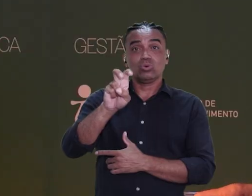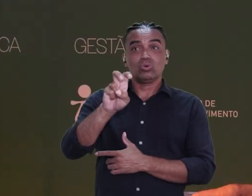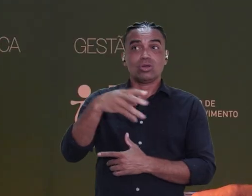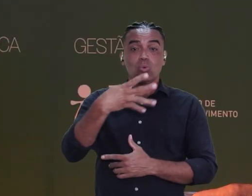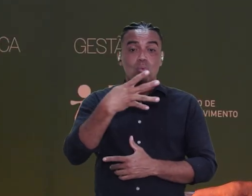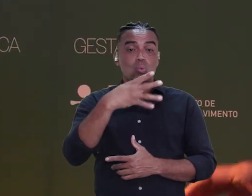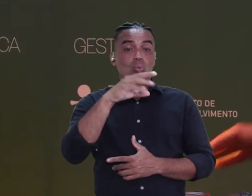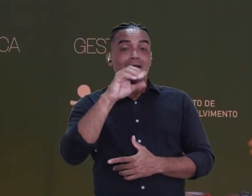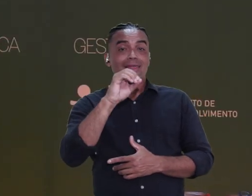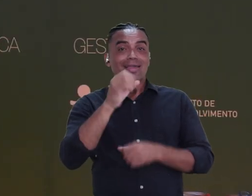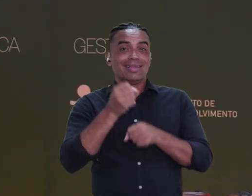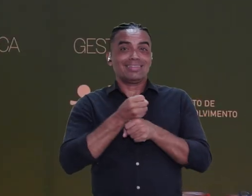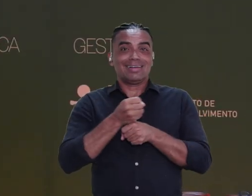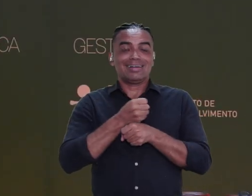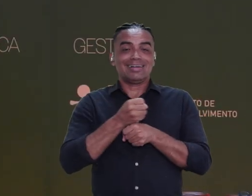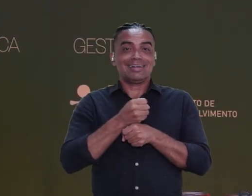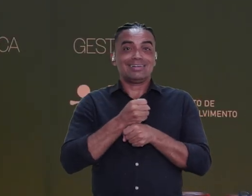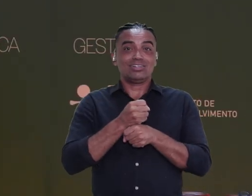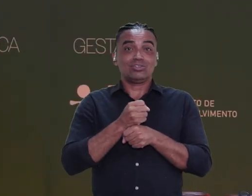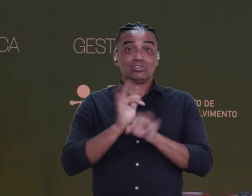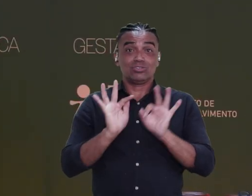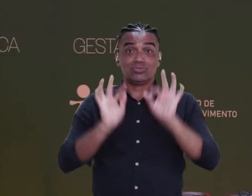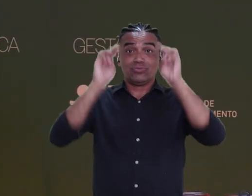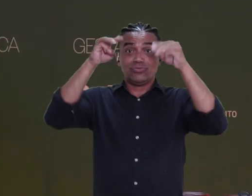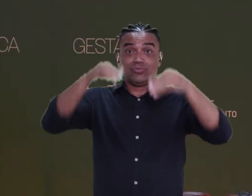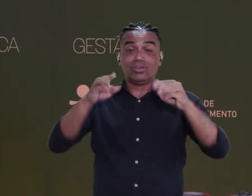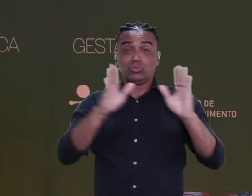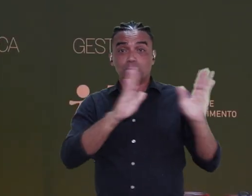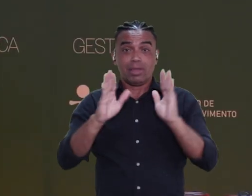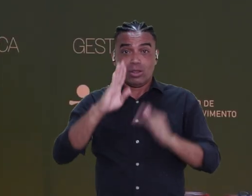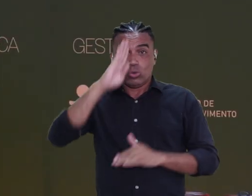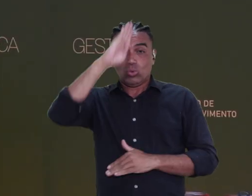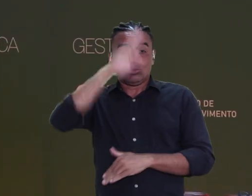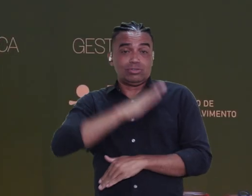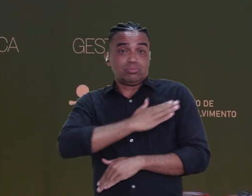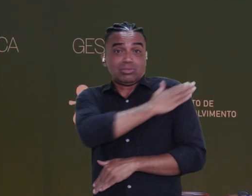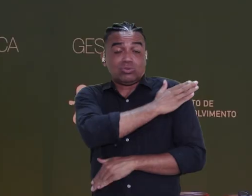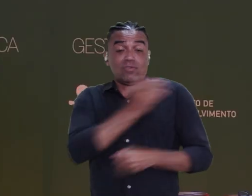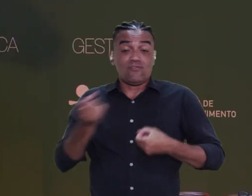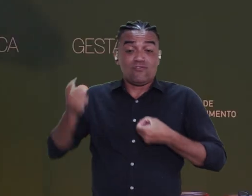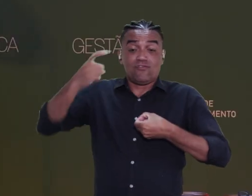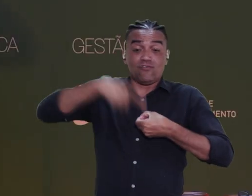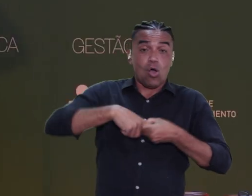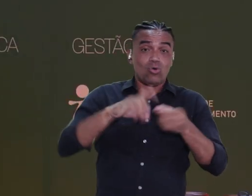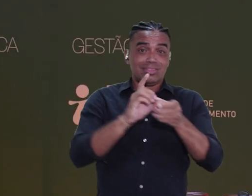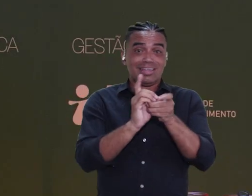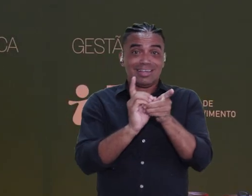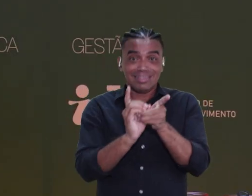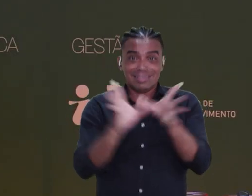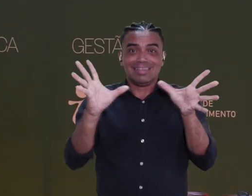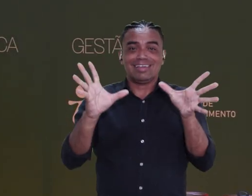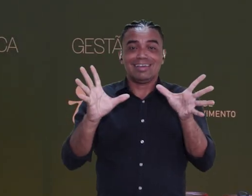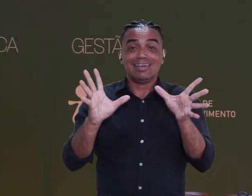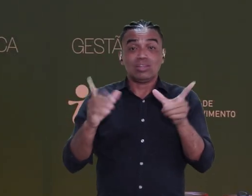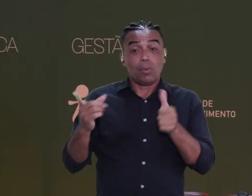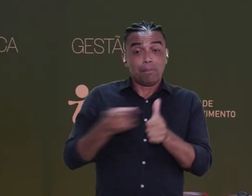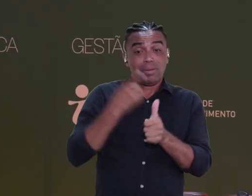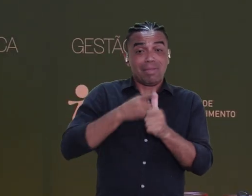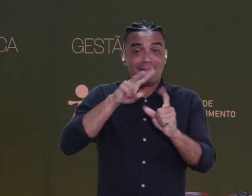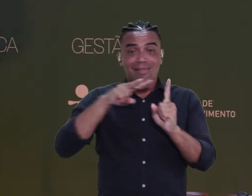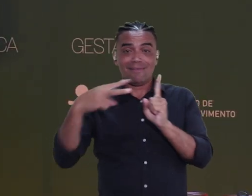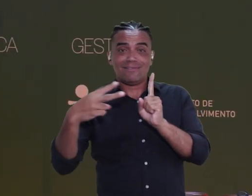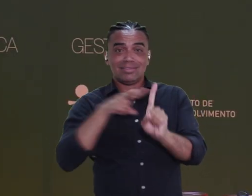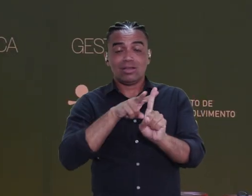anos do fim da ditadura, da redemocratização. Uma primeira leitura